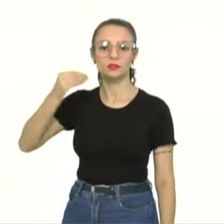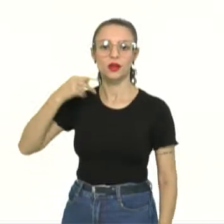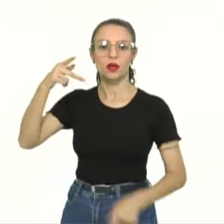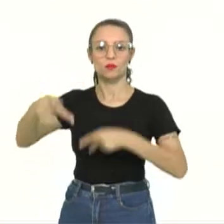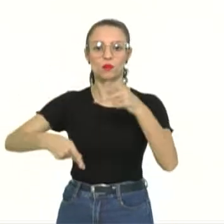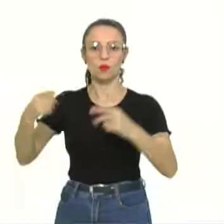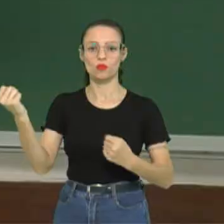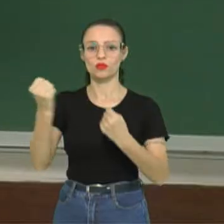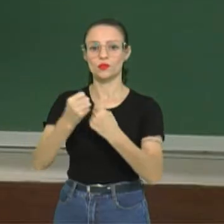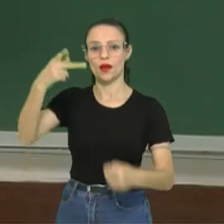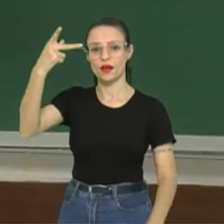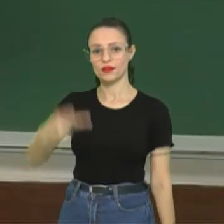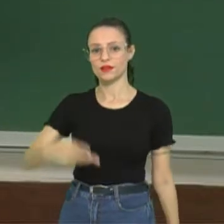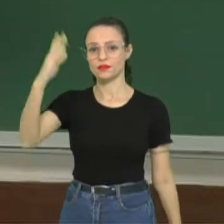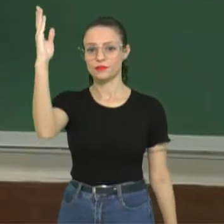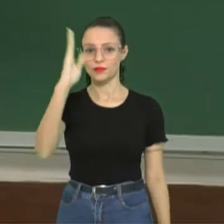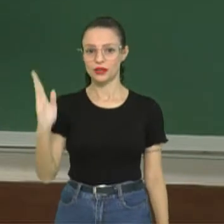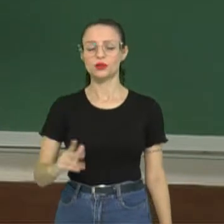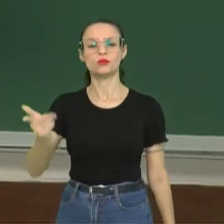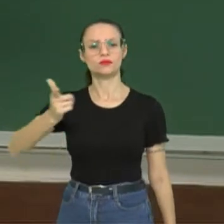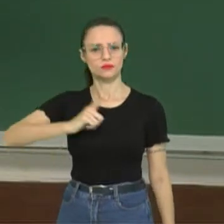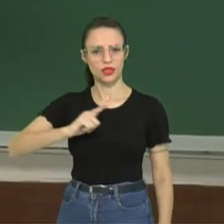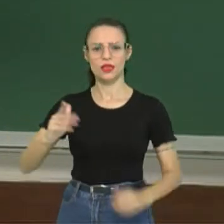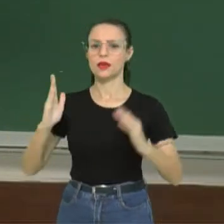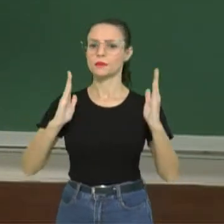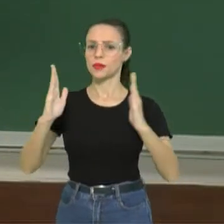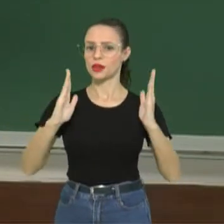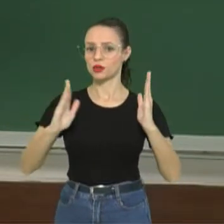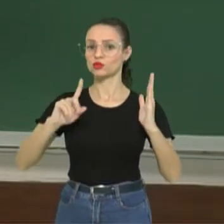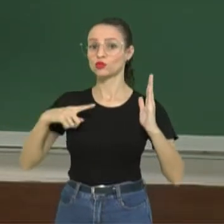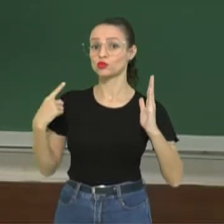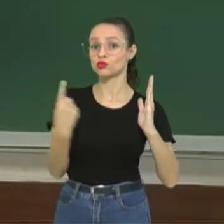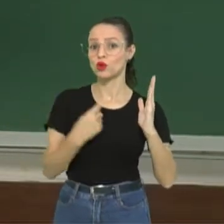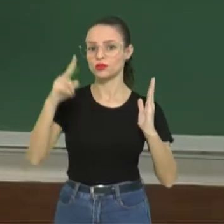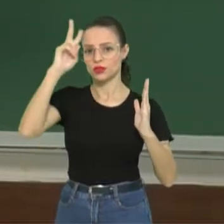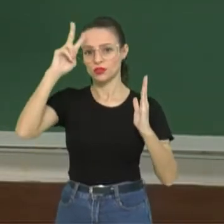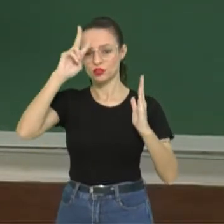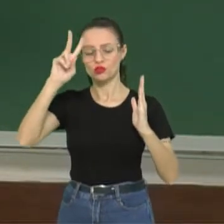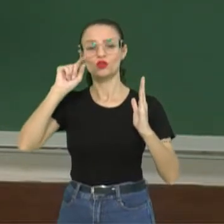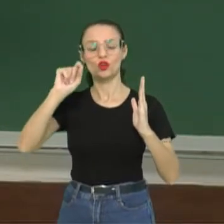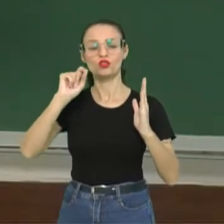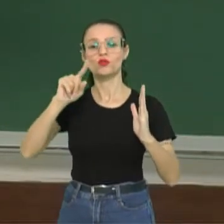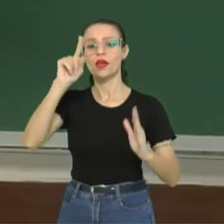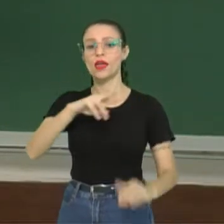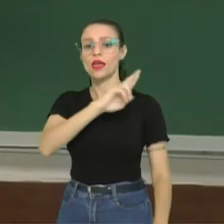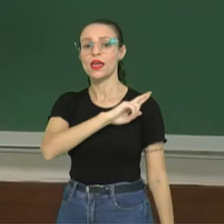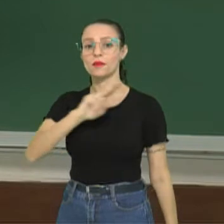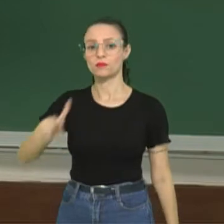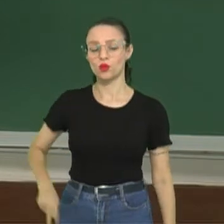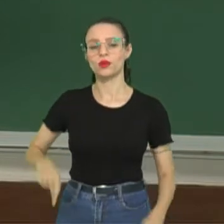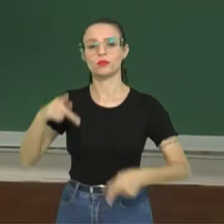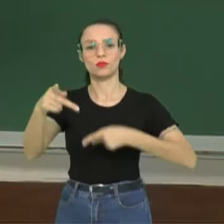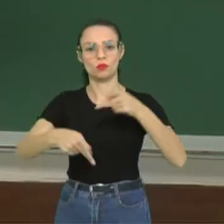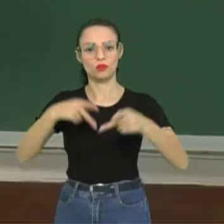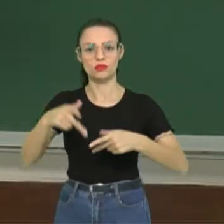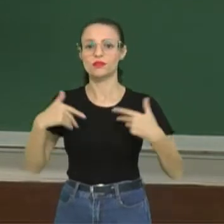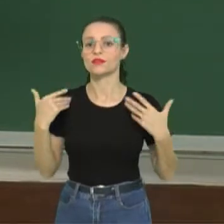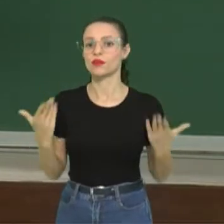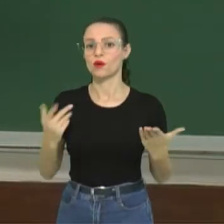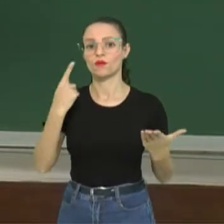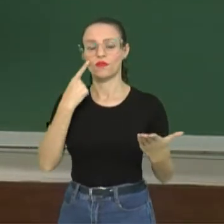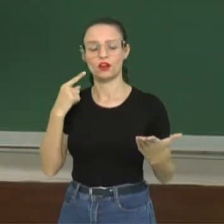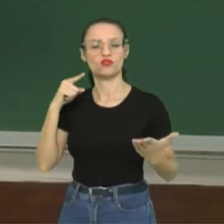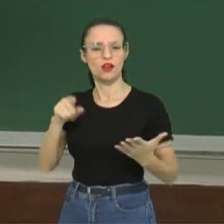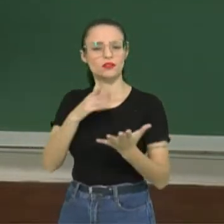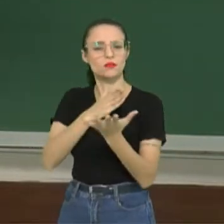populistas no Brasil a gente tem um período da nossa história chamado República populista então vejam como